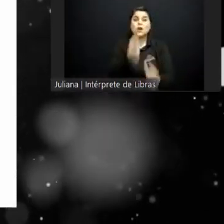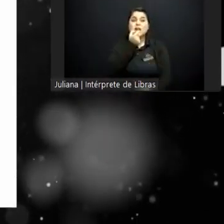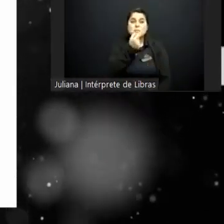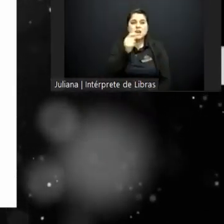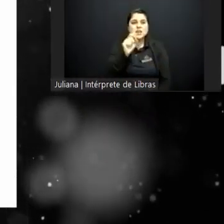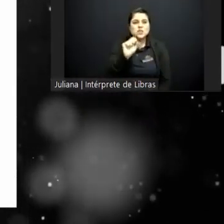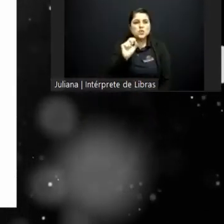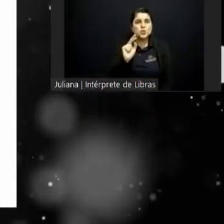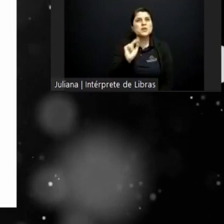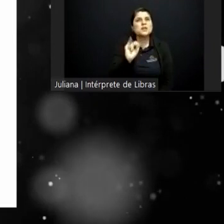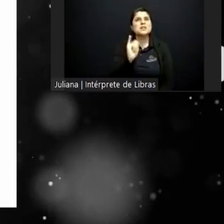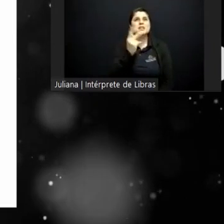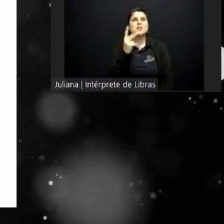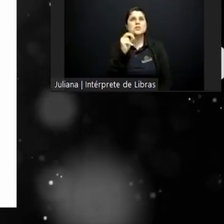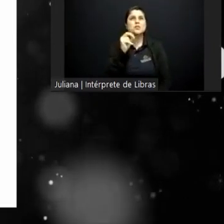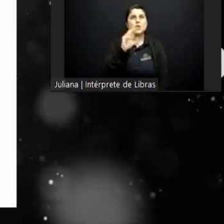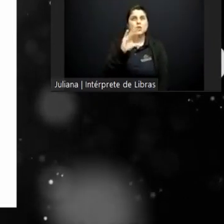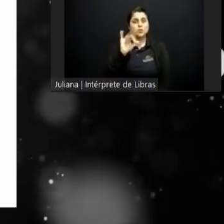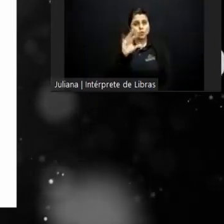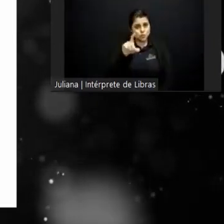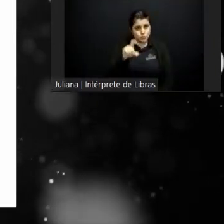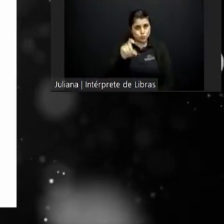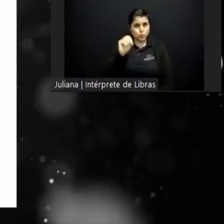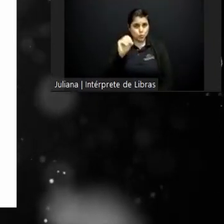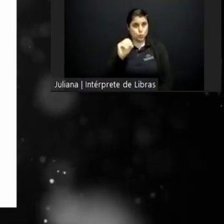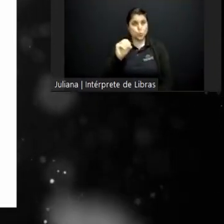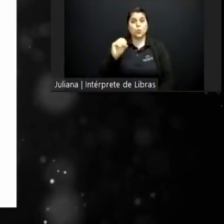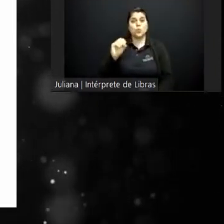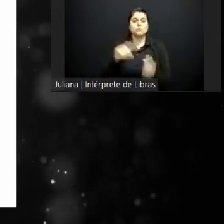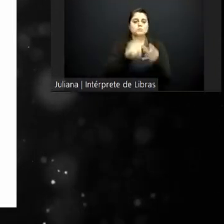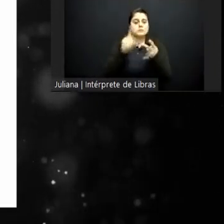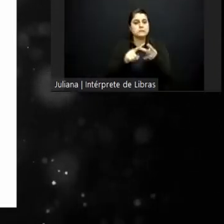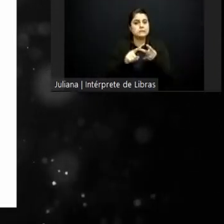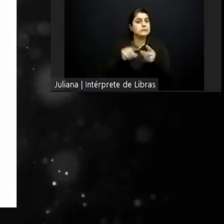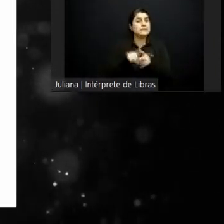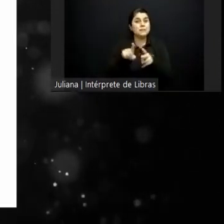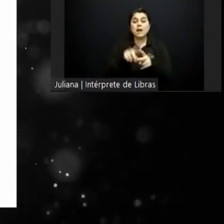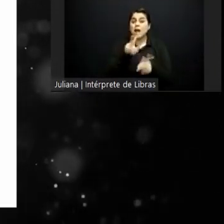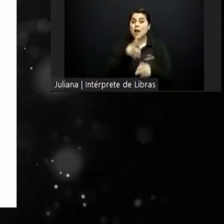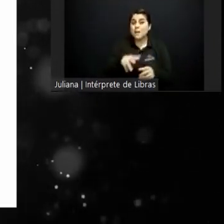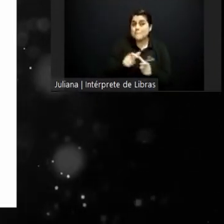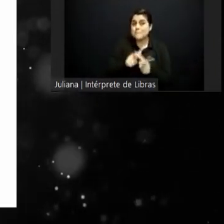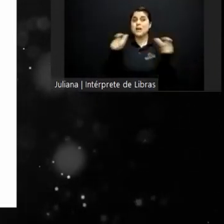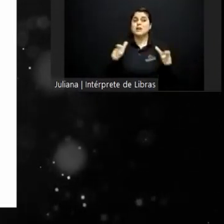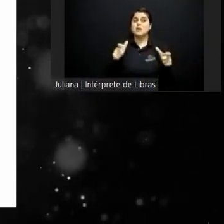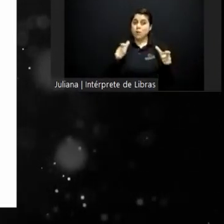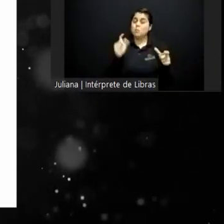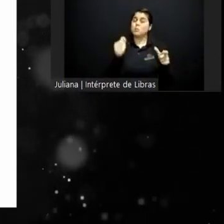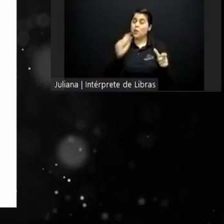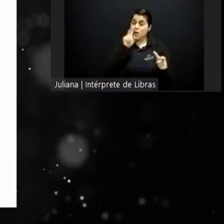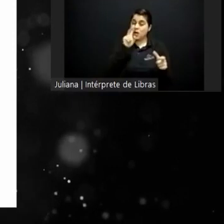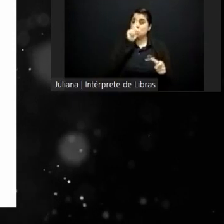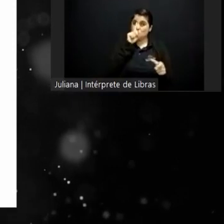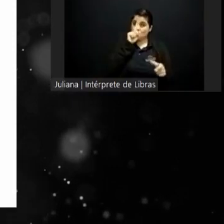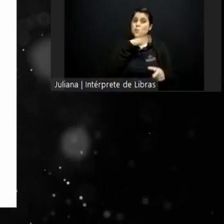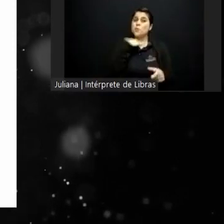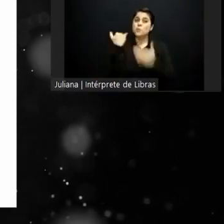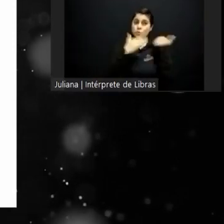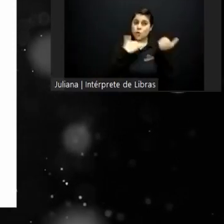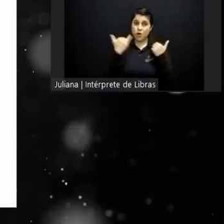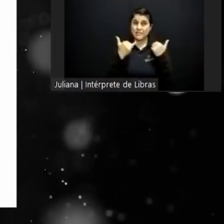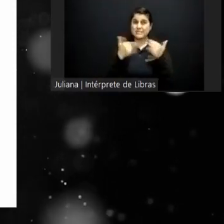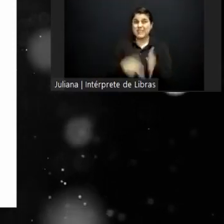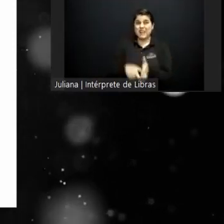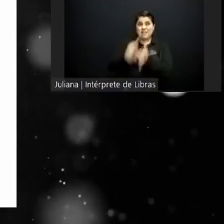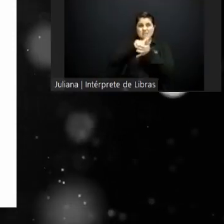como aumenta tempo de internação e aumenta o risco de morte. vão recomendar tratamento precoce, achando